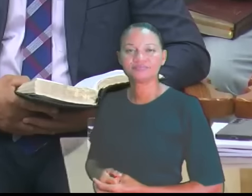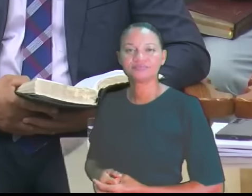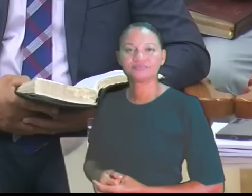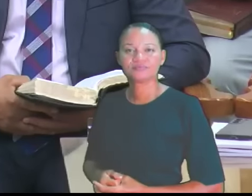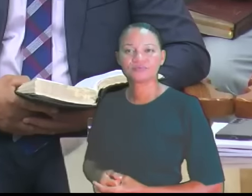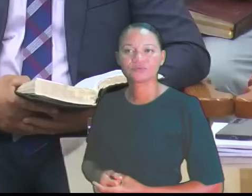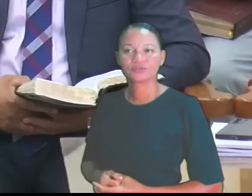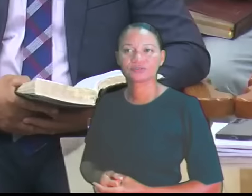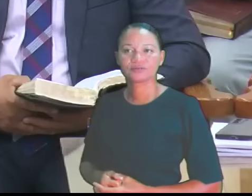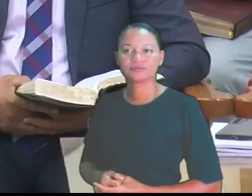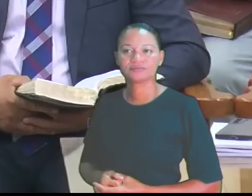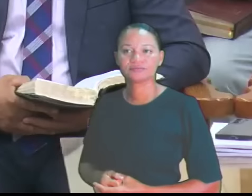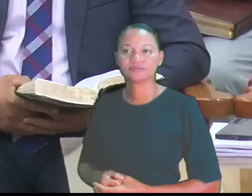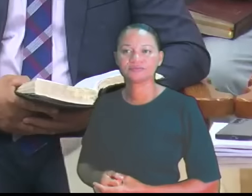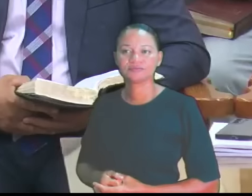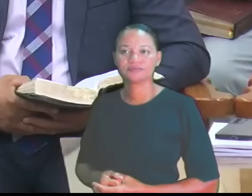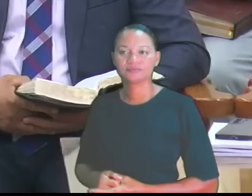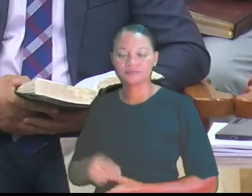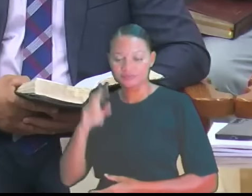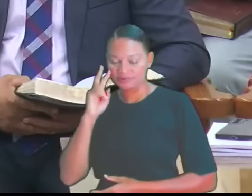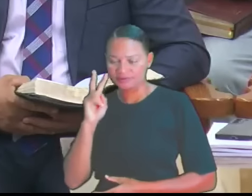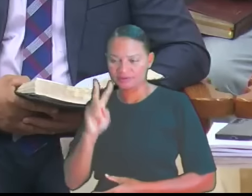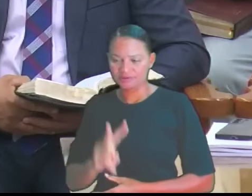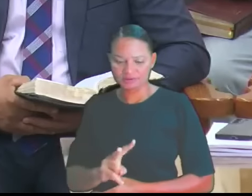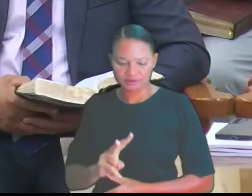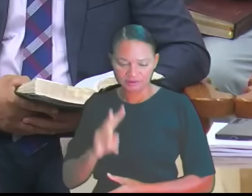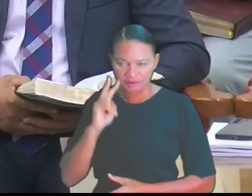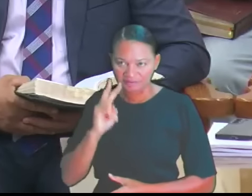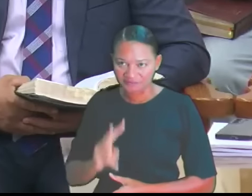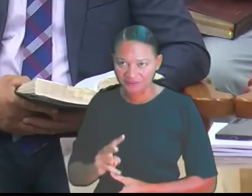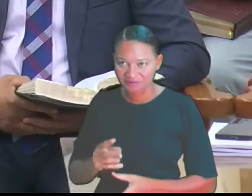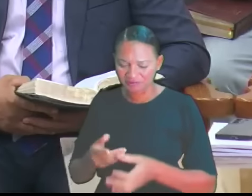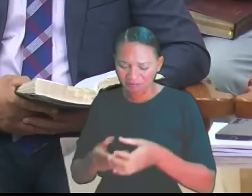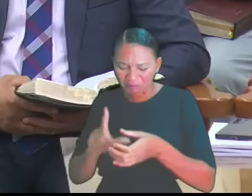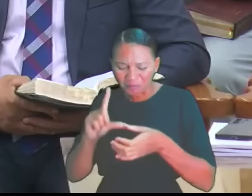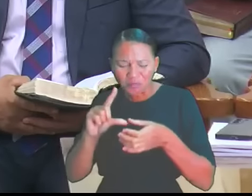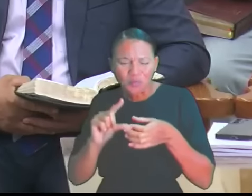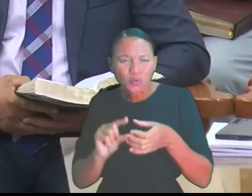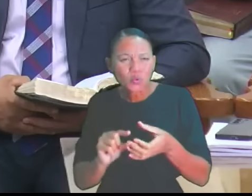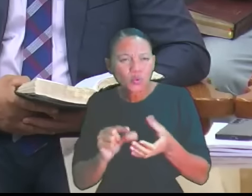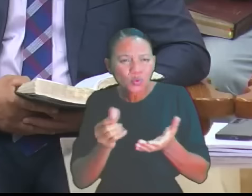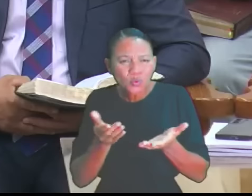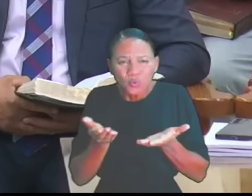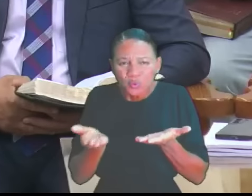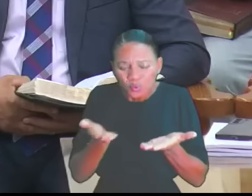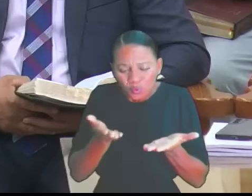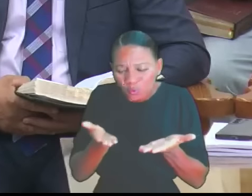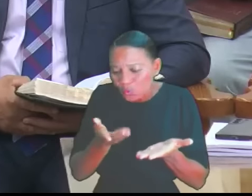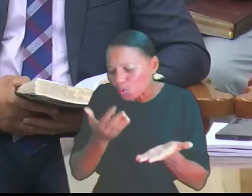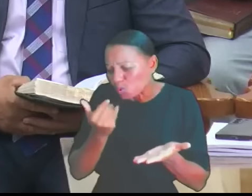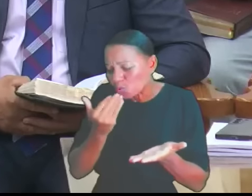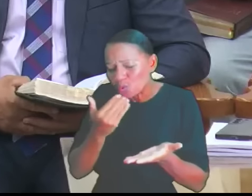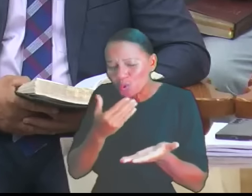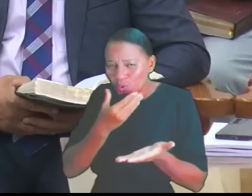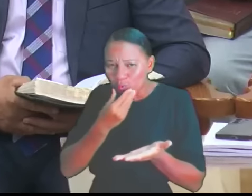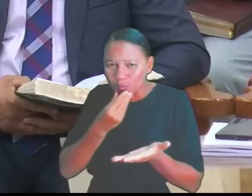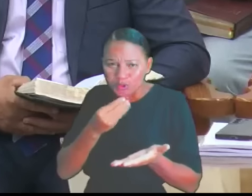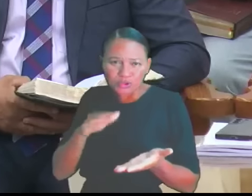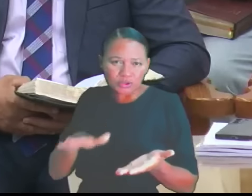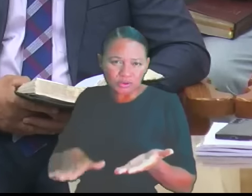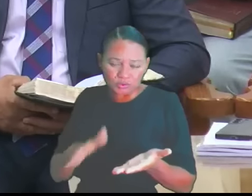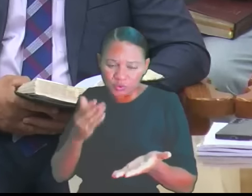Só está vendo aqui, o que eu tenho é tão pouco, que vai comer eu e o menino lá em casa e vamos morrer.